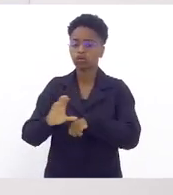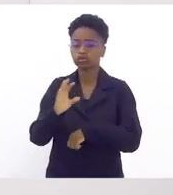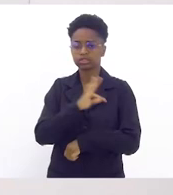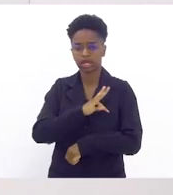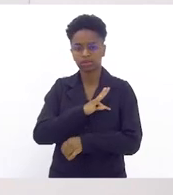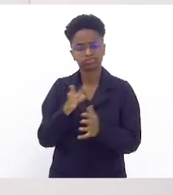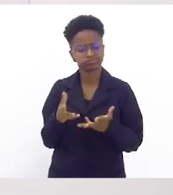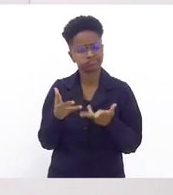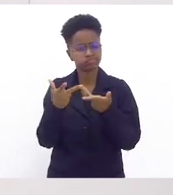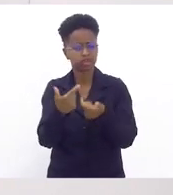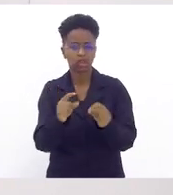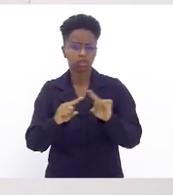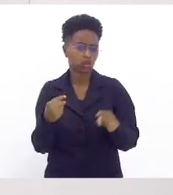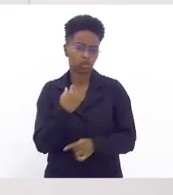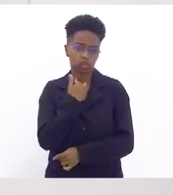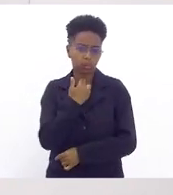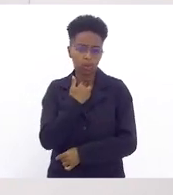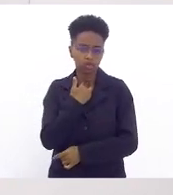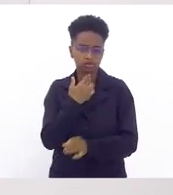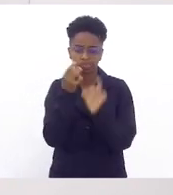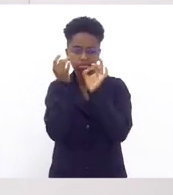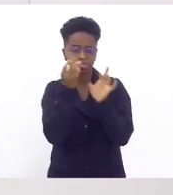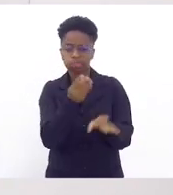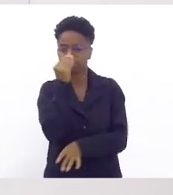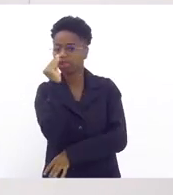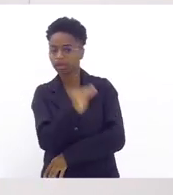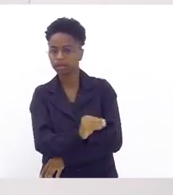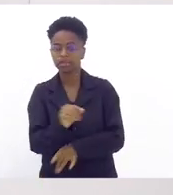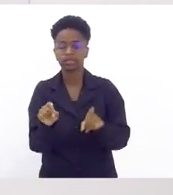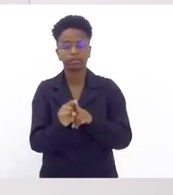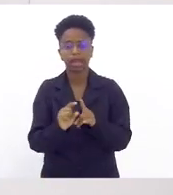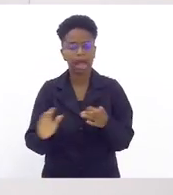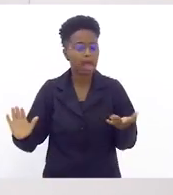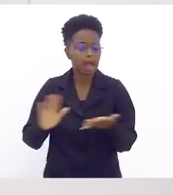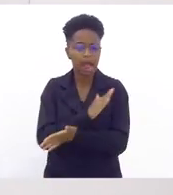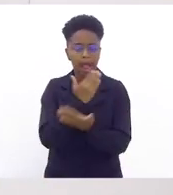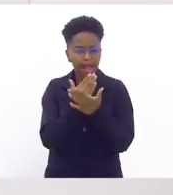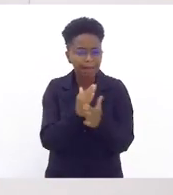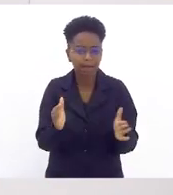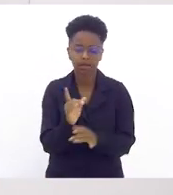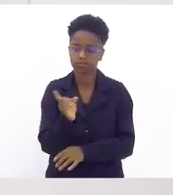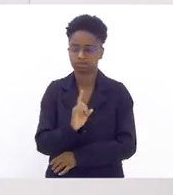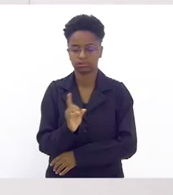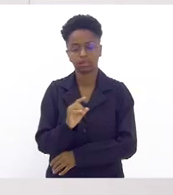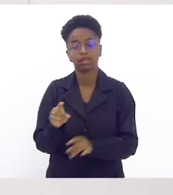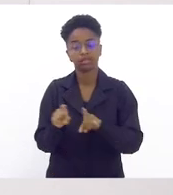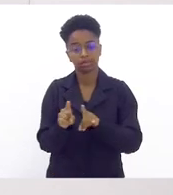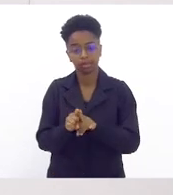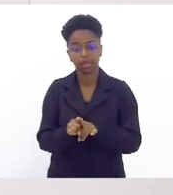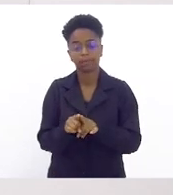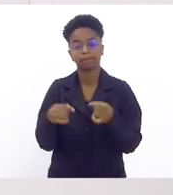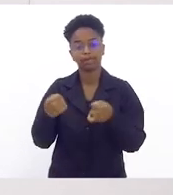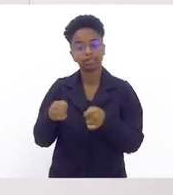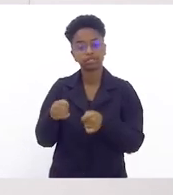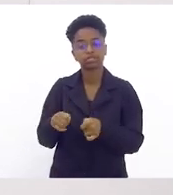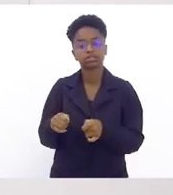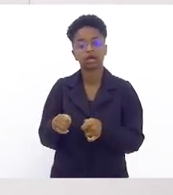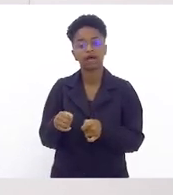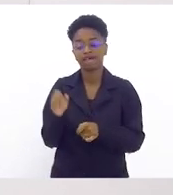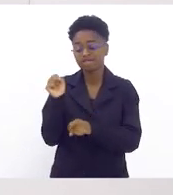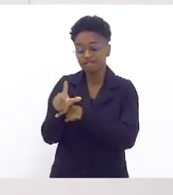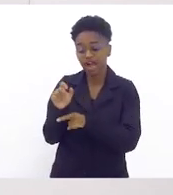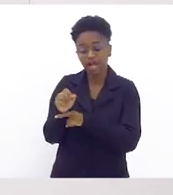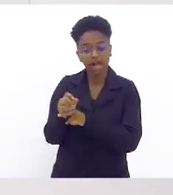e a gente não pode deixar ele morrer e nem tão pouco acabar Dessa forma não só isso como aumentar o número de